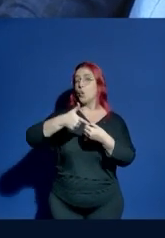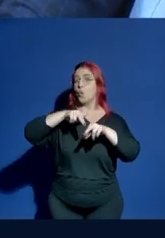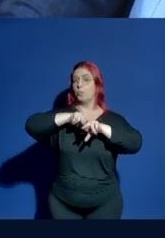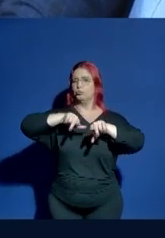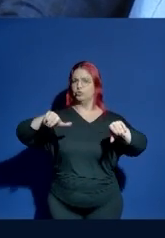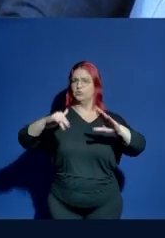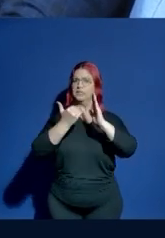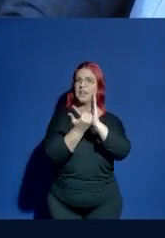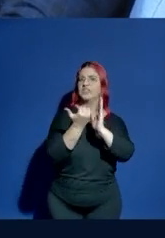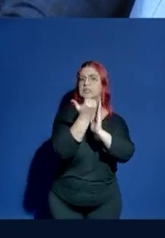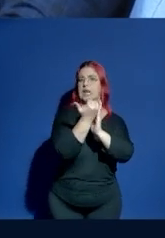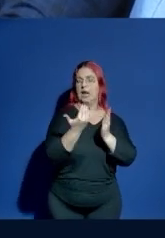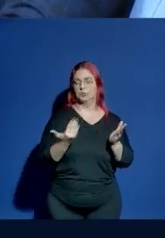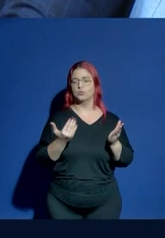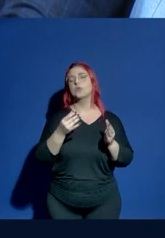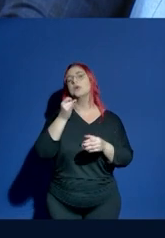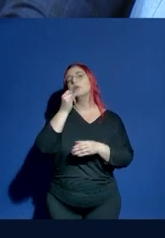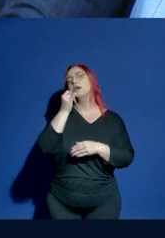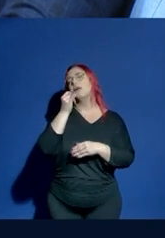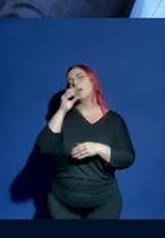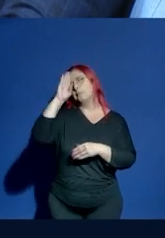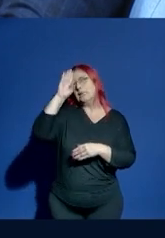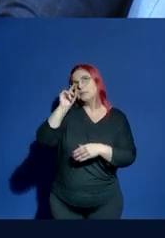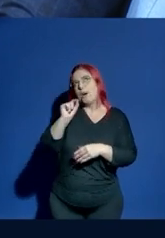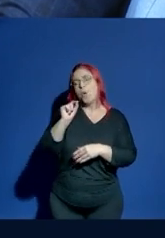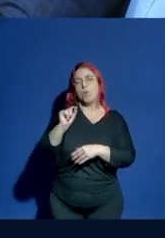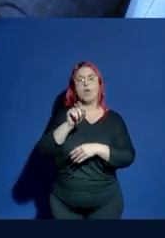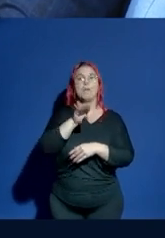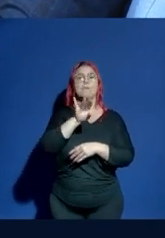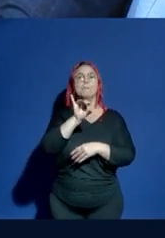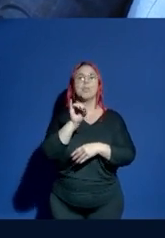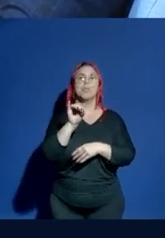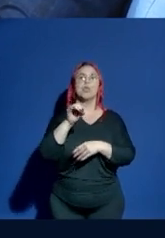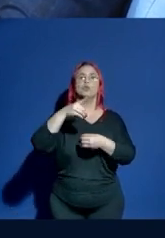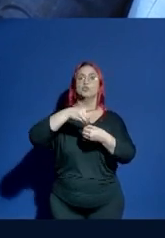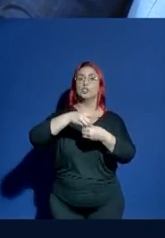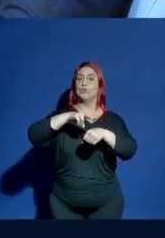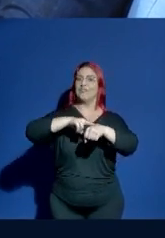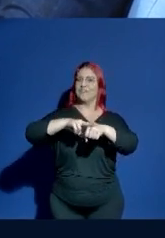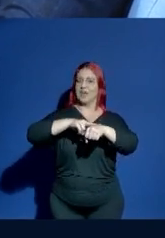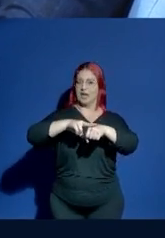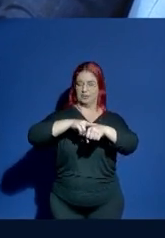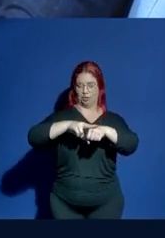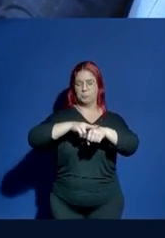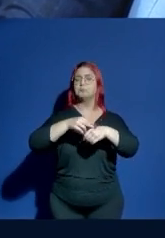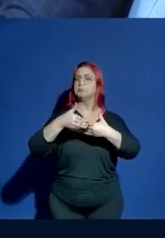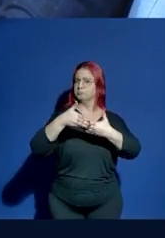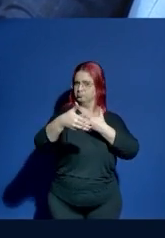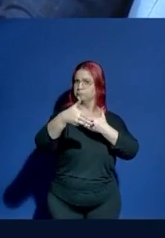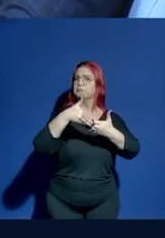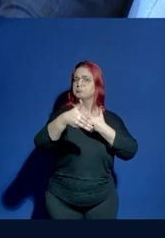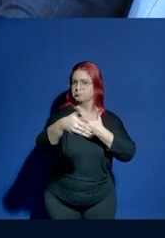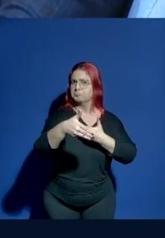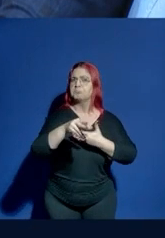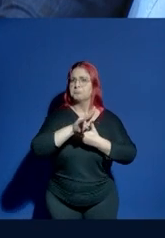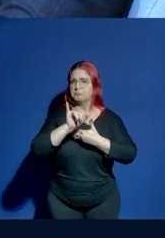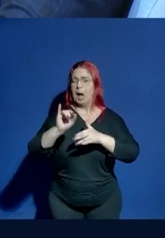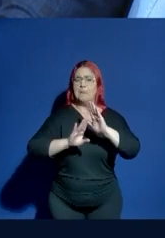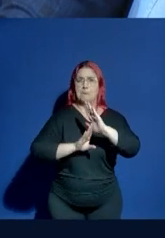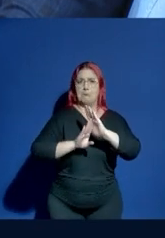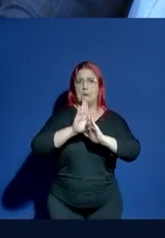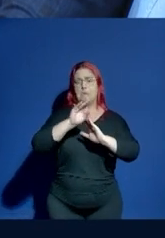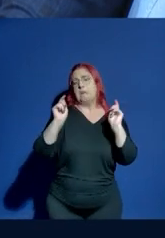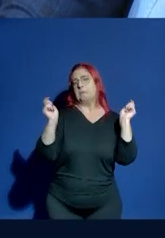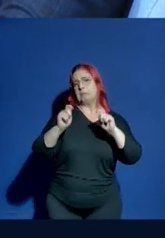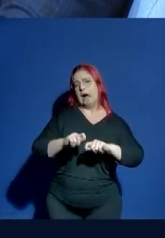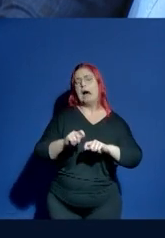principalmente o diesel verde e o SAF, vão ter um mercado muito grande. Então, nós podemos estar fazendo